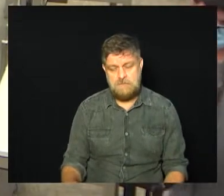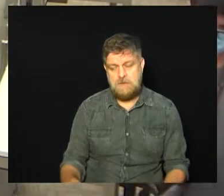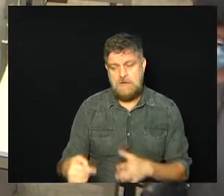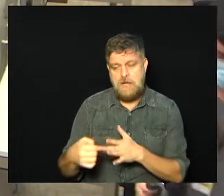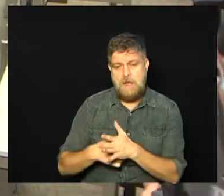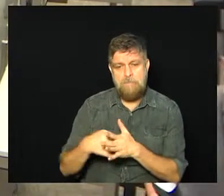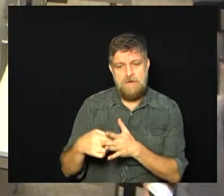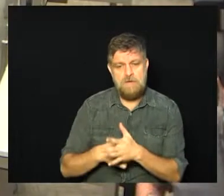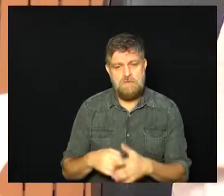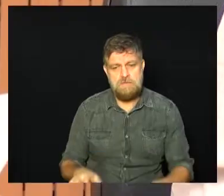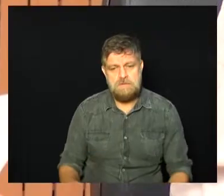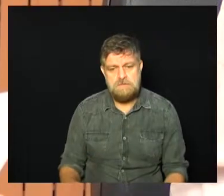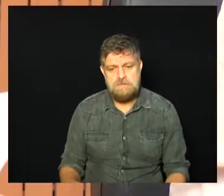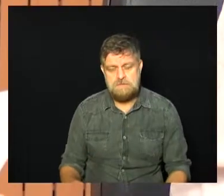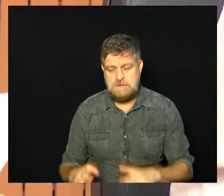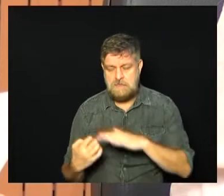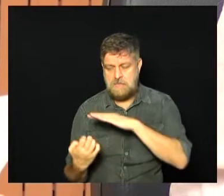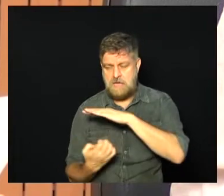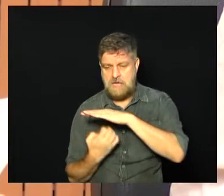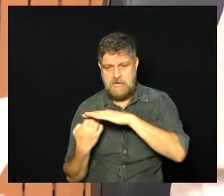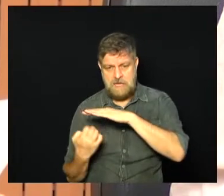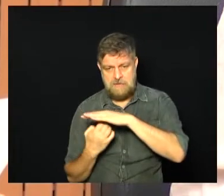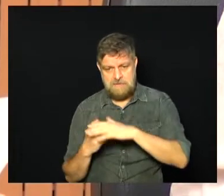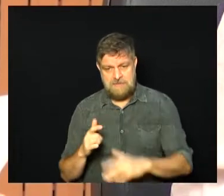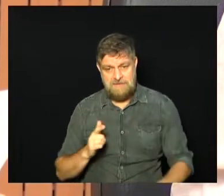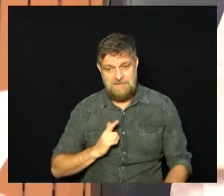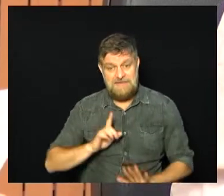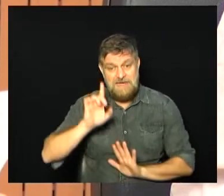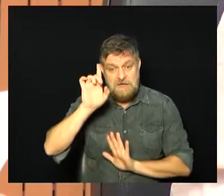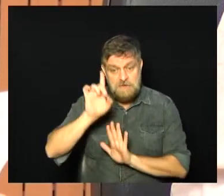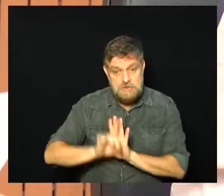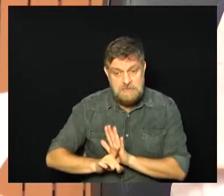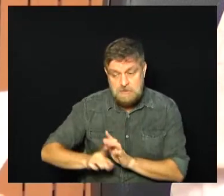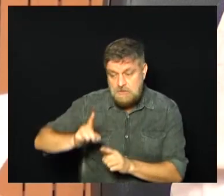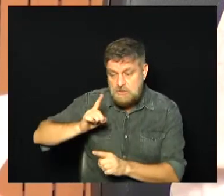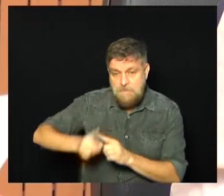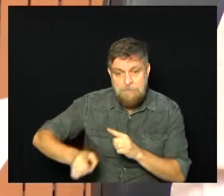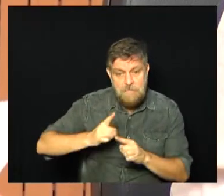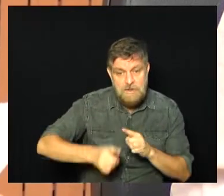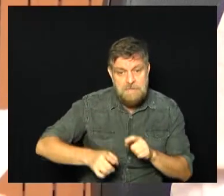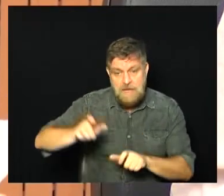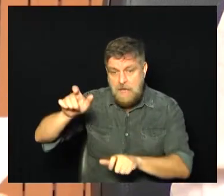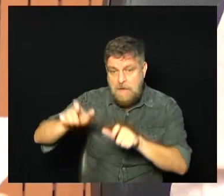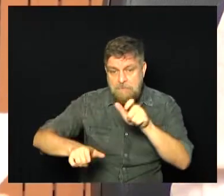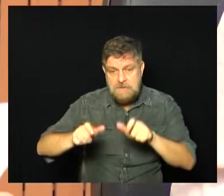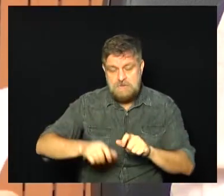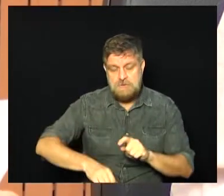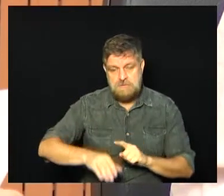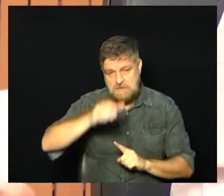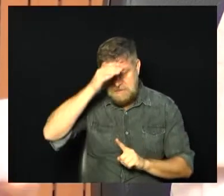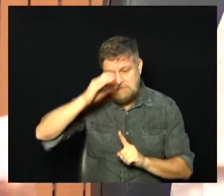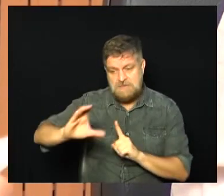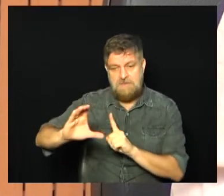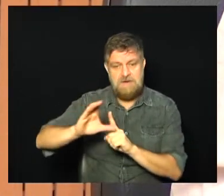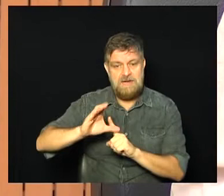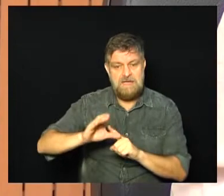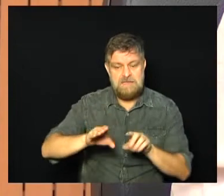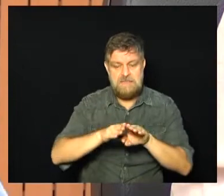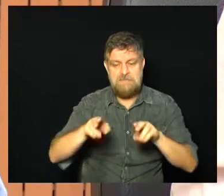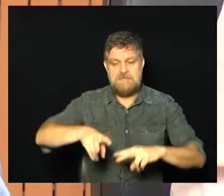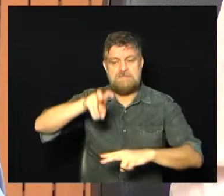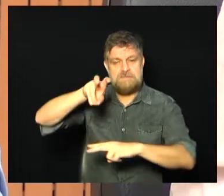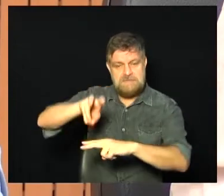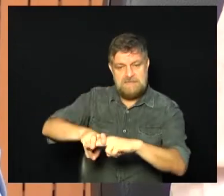pergunta: as empresas terão direito de proibir que pessoas que não são clientes acessem esses lugares?